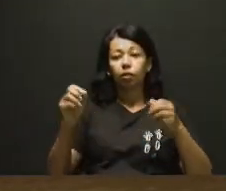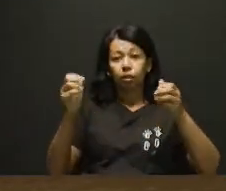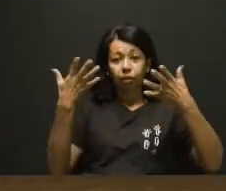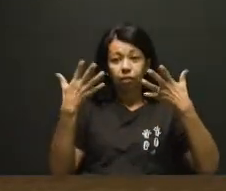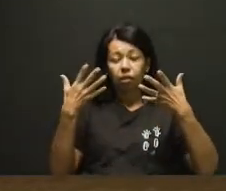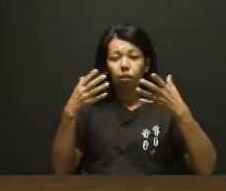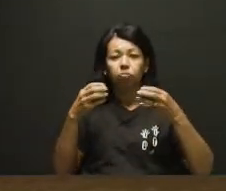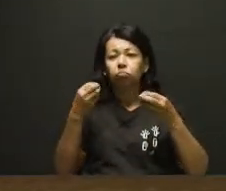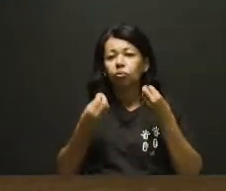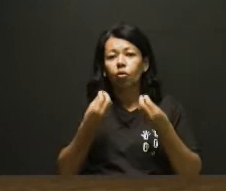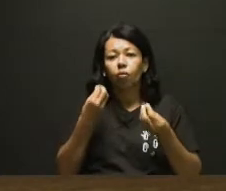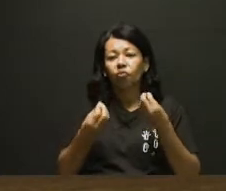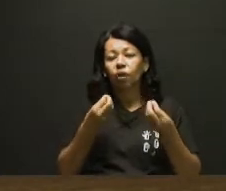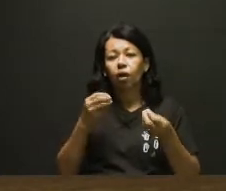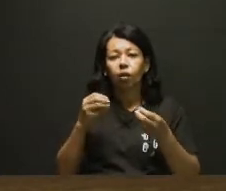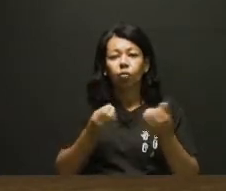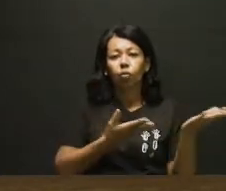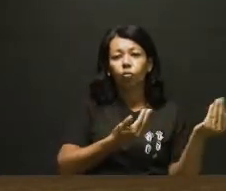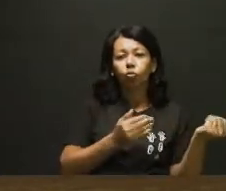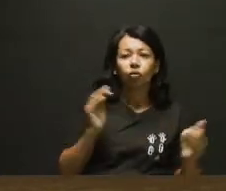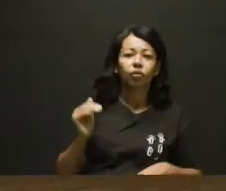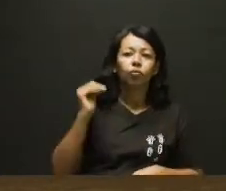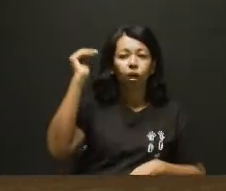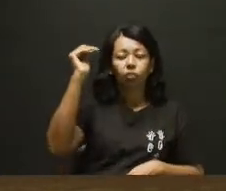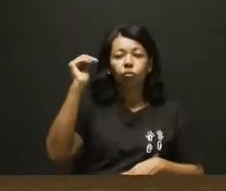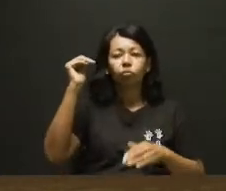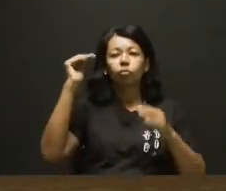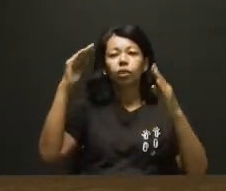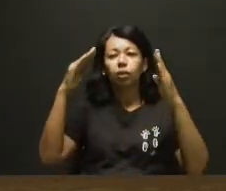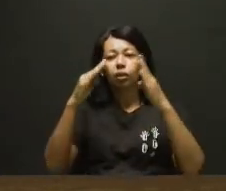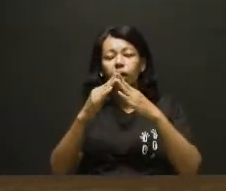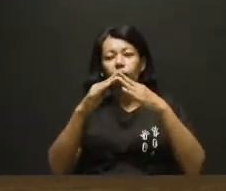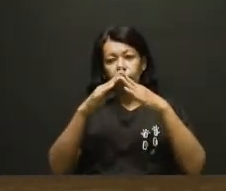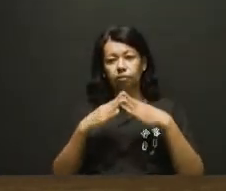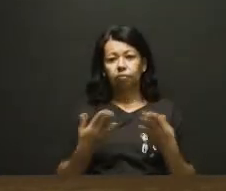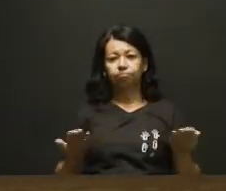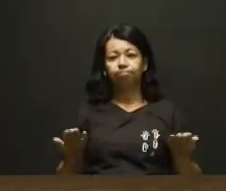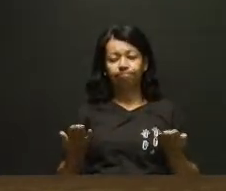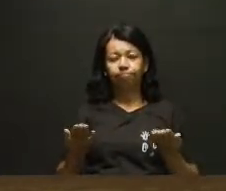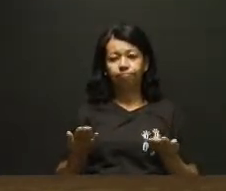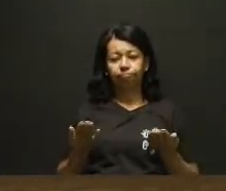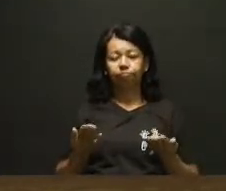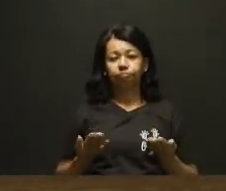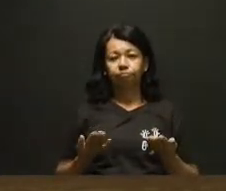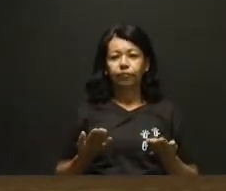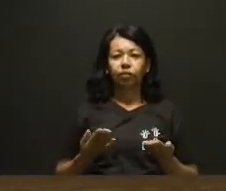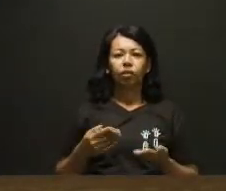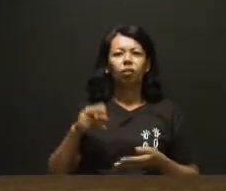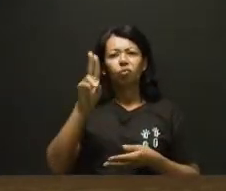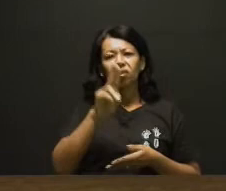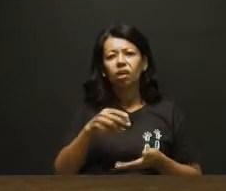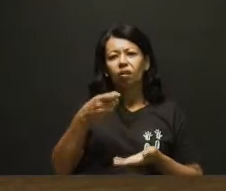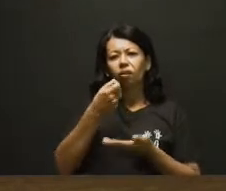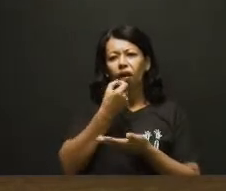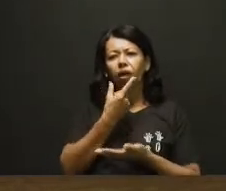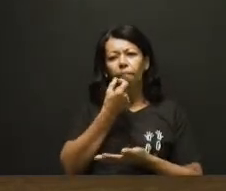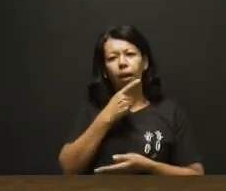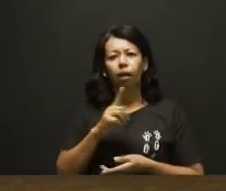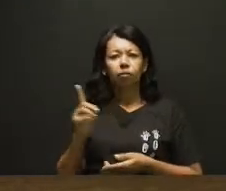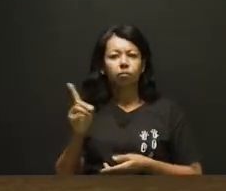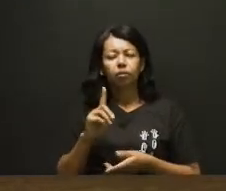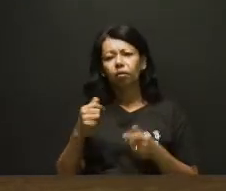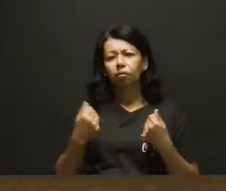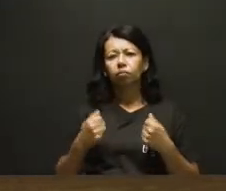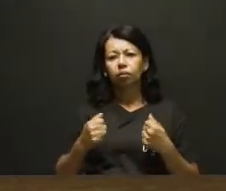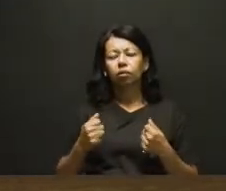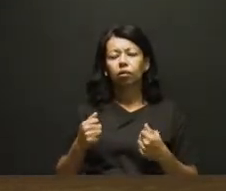jovem adulto pertubando em casa sem perder o ano que eu digo assim agitado médica aumentar a dosagem não pode ser agente mãe também tem a nossa vida